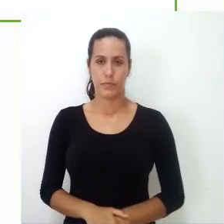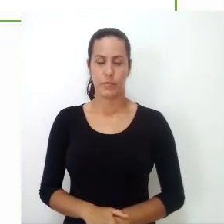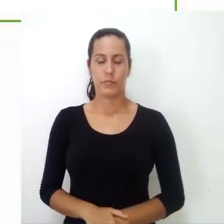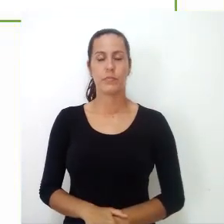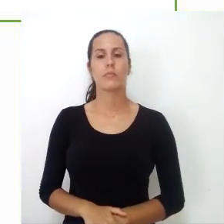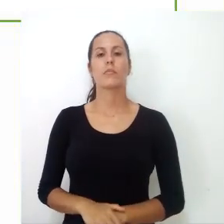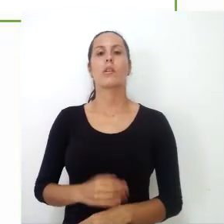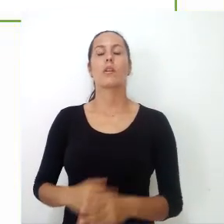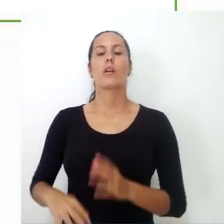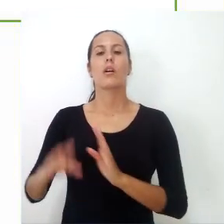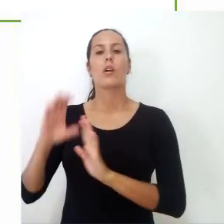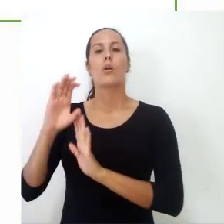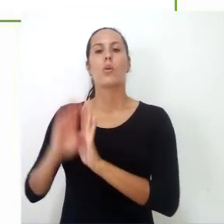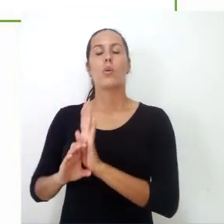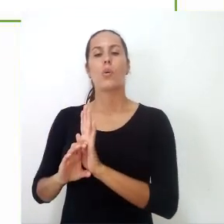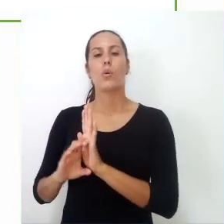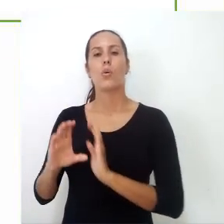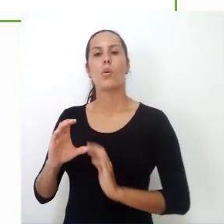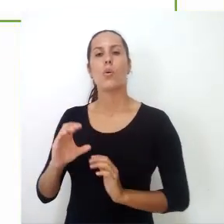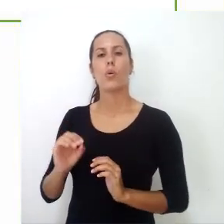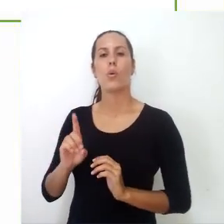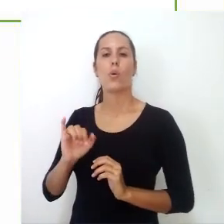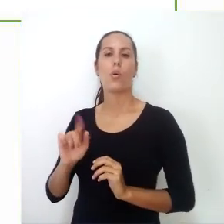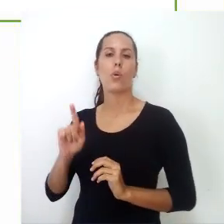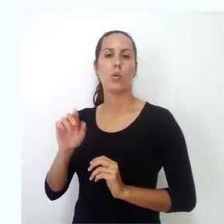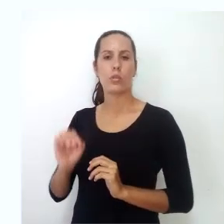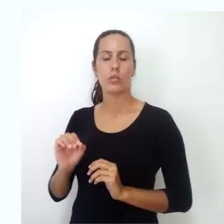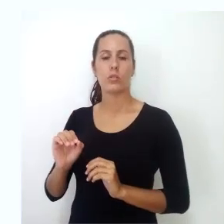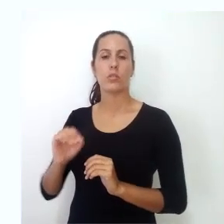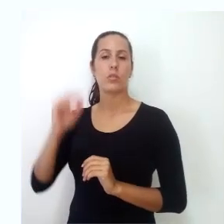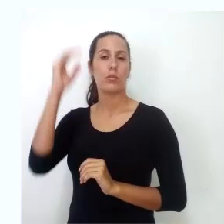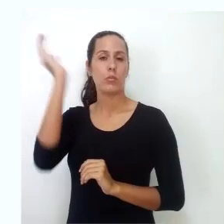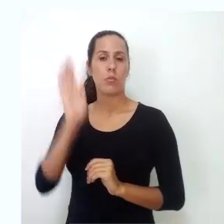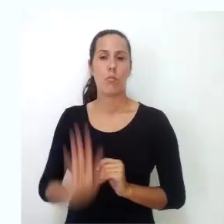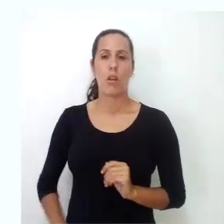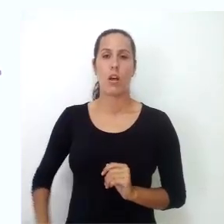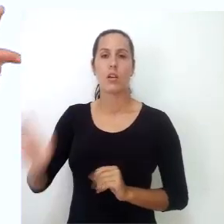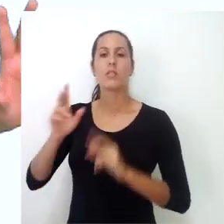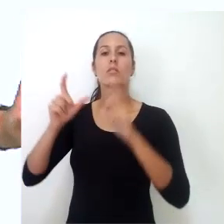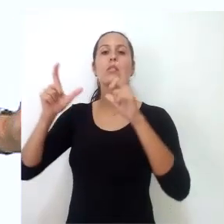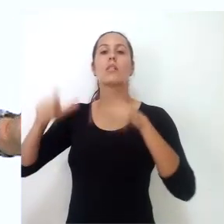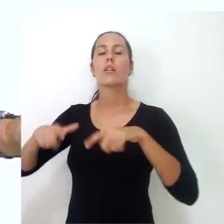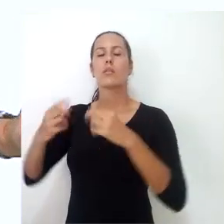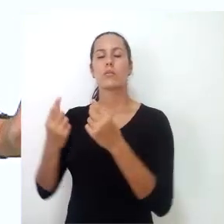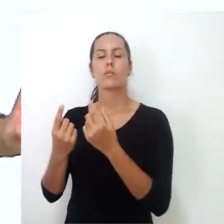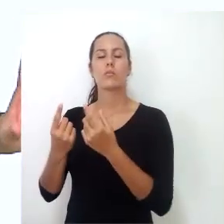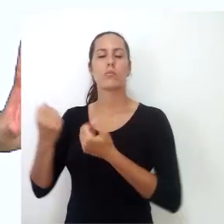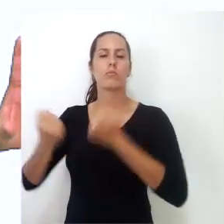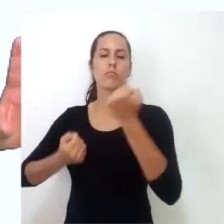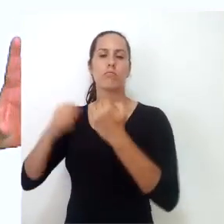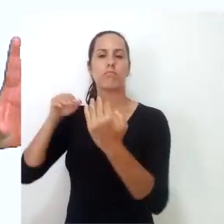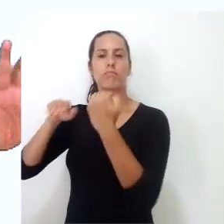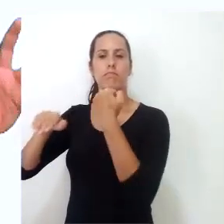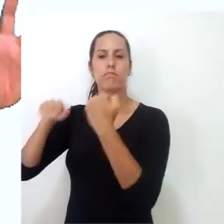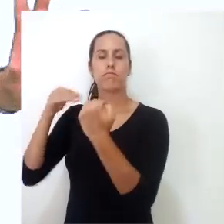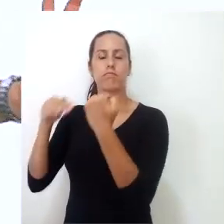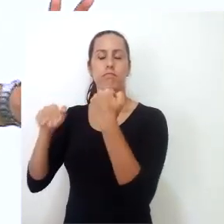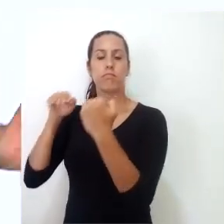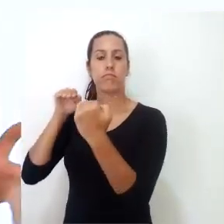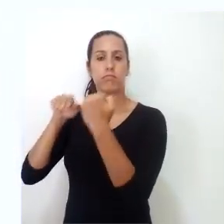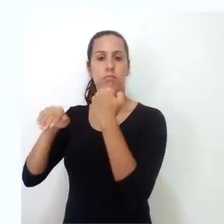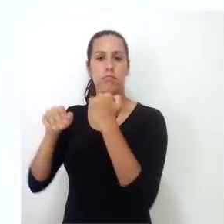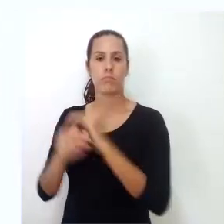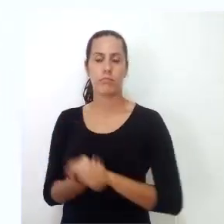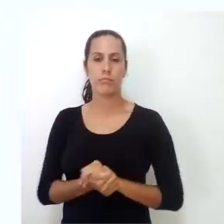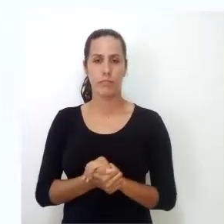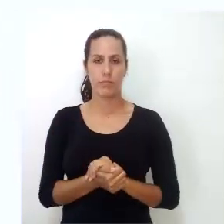Nacional de Trânsito, certo? É interessante mostrar a vocês aqui aquilo que eu falei inicial, né?